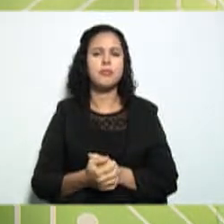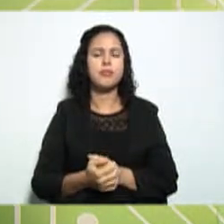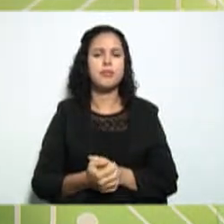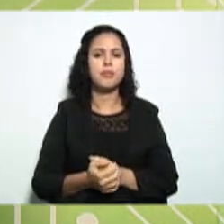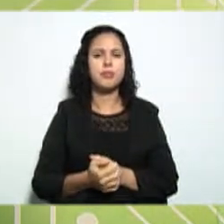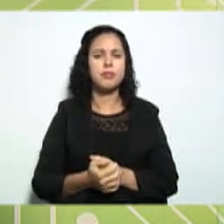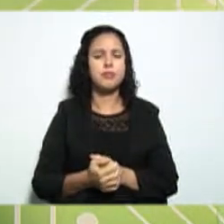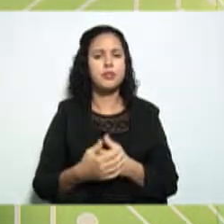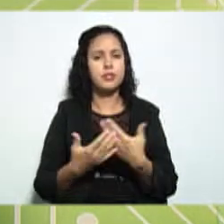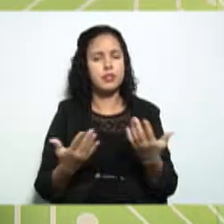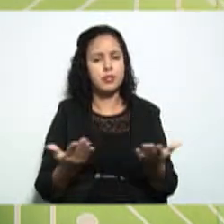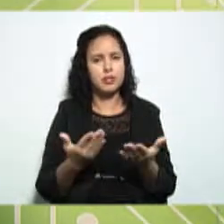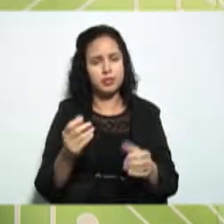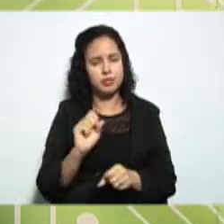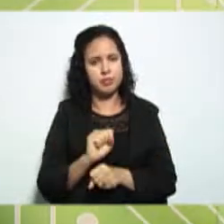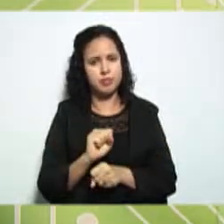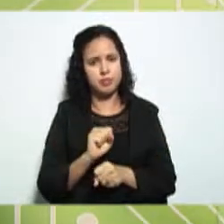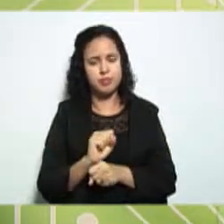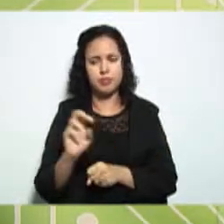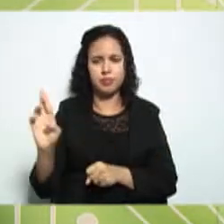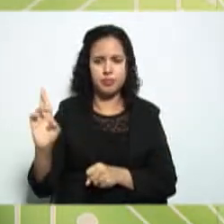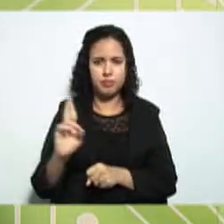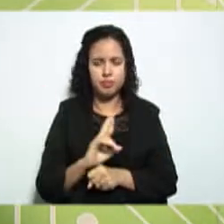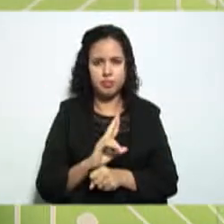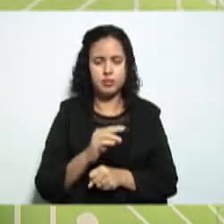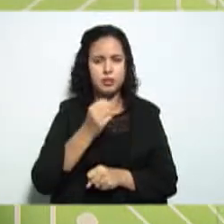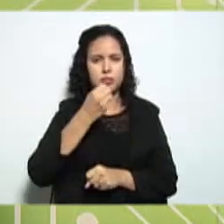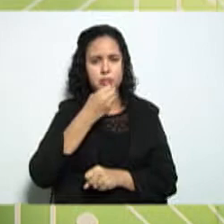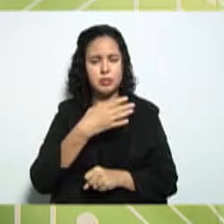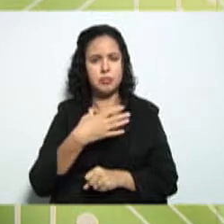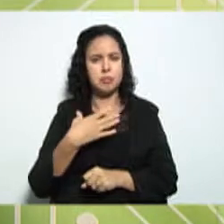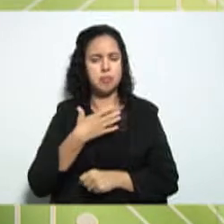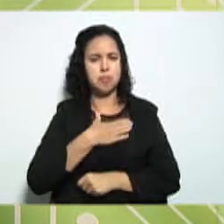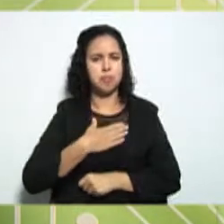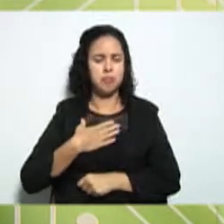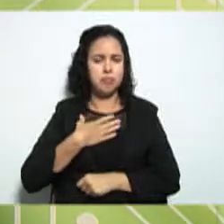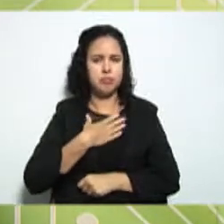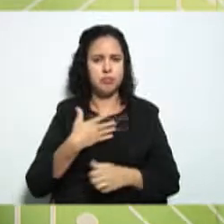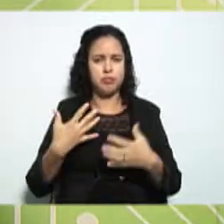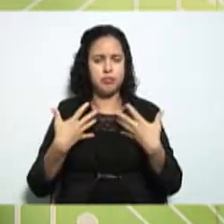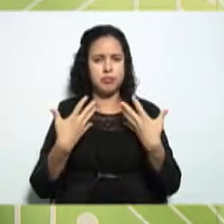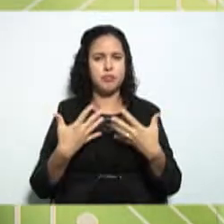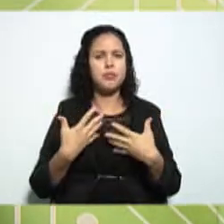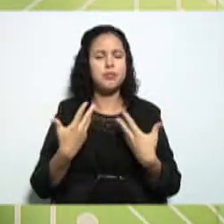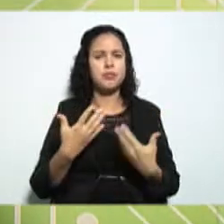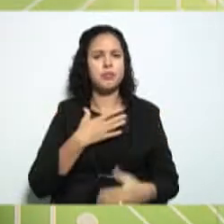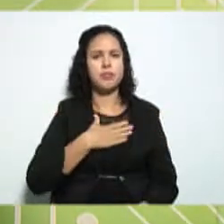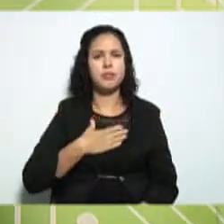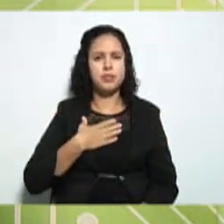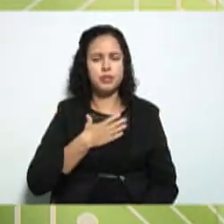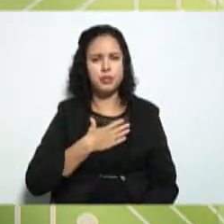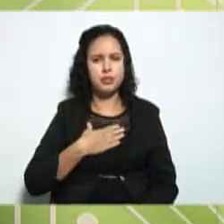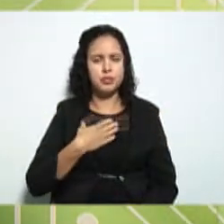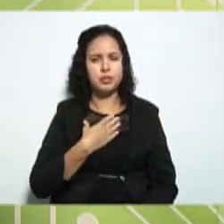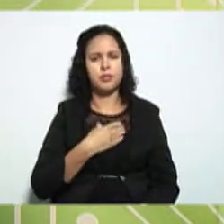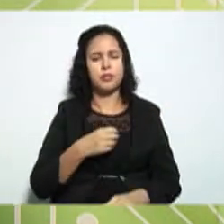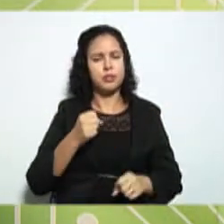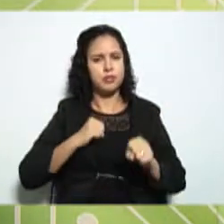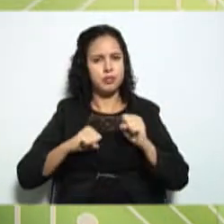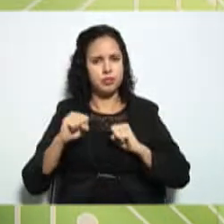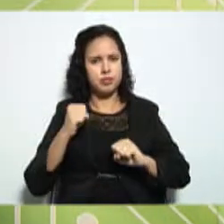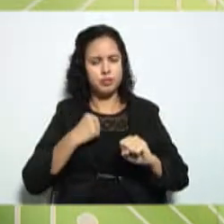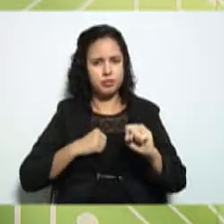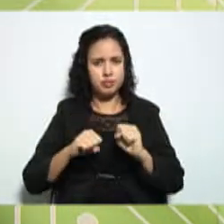aí, gente, nós estamos aguardando mais respostas. É bem legal quando vocês respondem, né? A gente fica emocionado aqui, que a gente passa o conteúdo aí, sempre na expectativa de como que vão